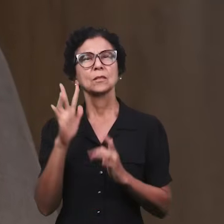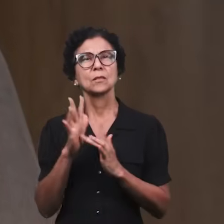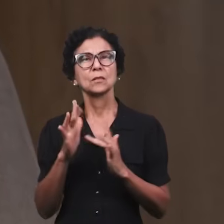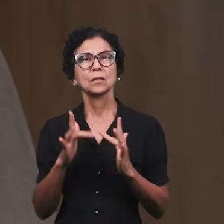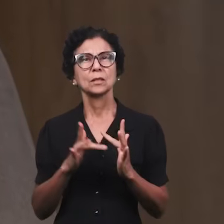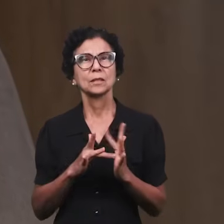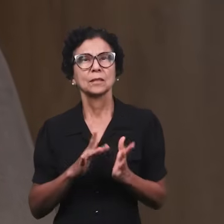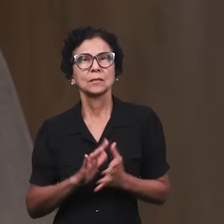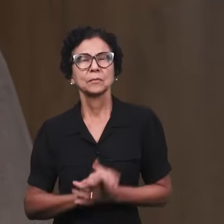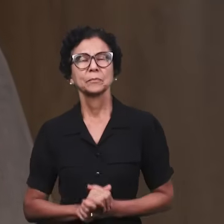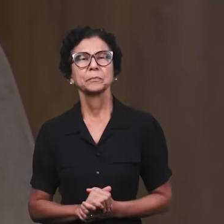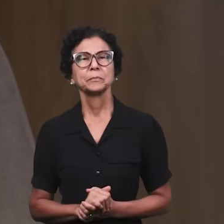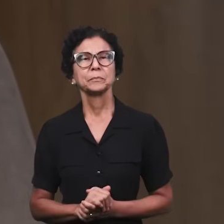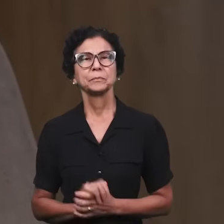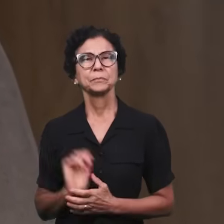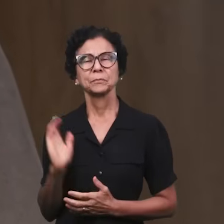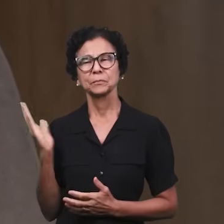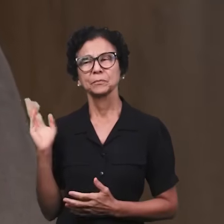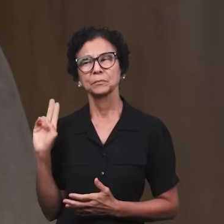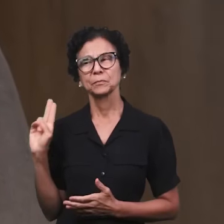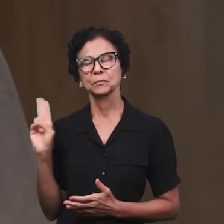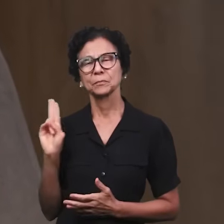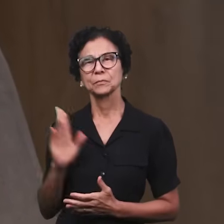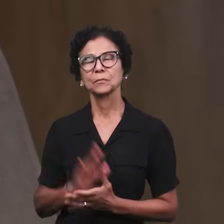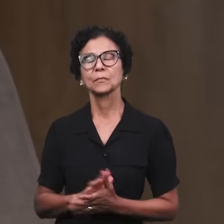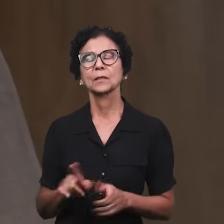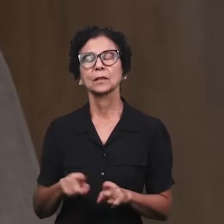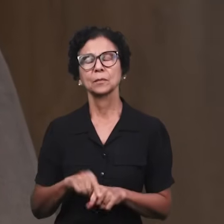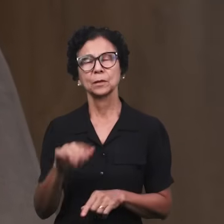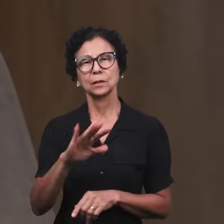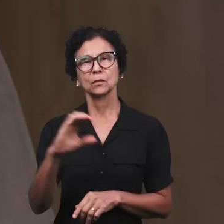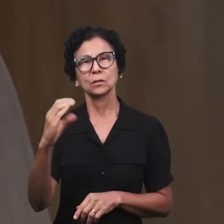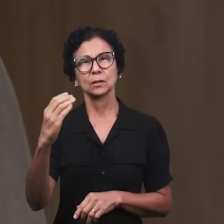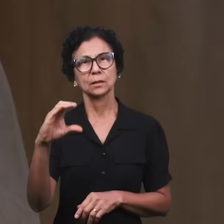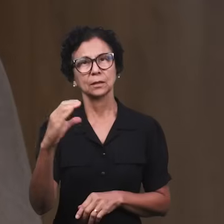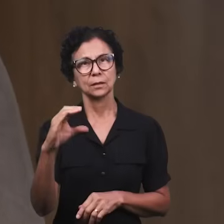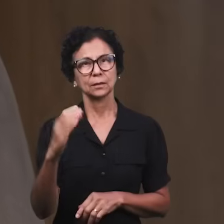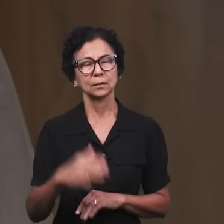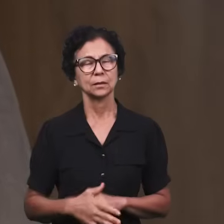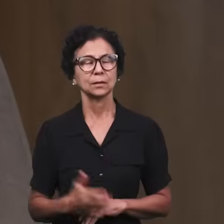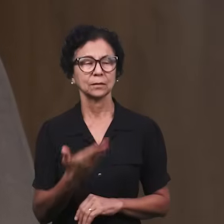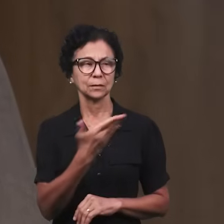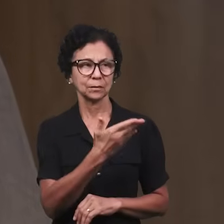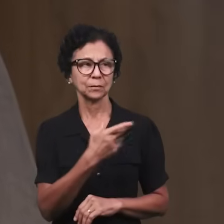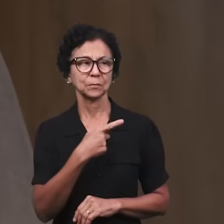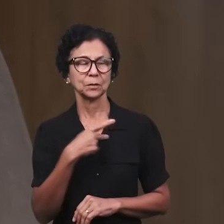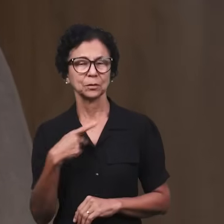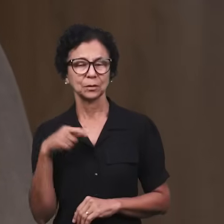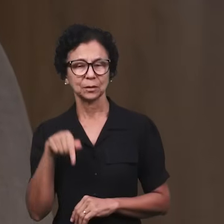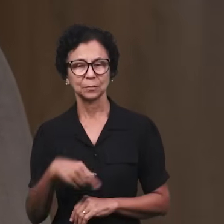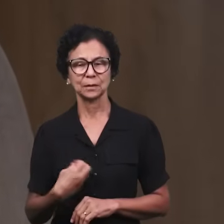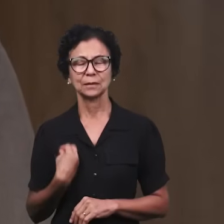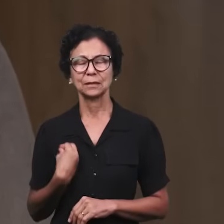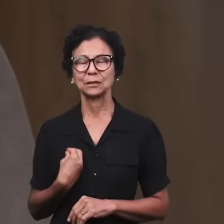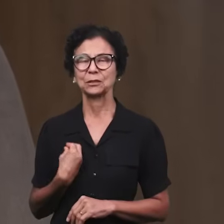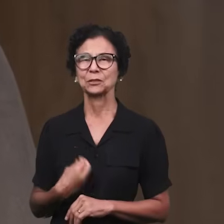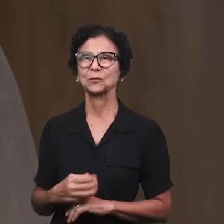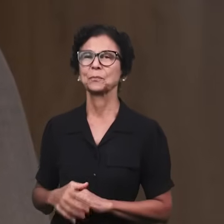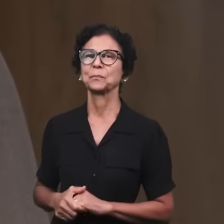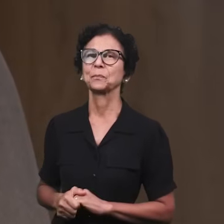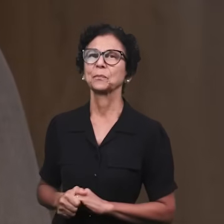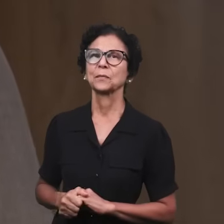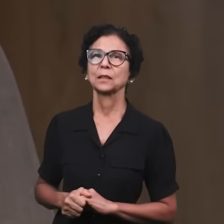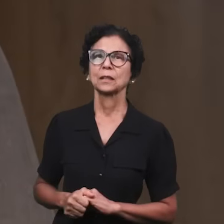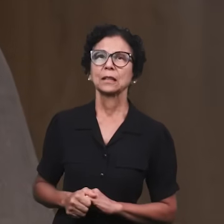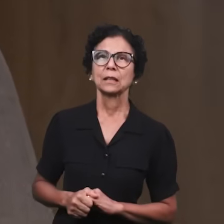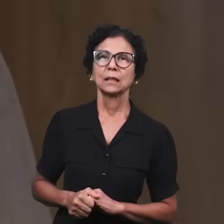chamo Alan Rezende, sou da Igreja de Jardim América 1, Cariacica, ministério do pastor Juliano. Anteriormente,